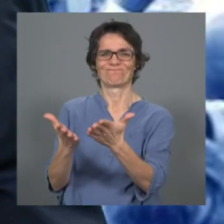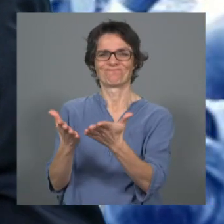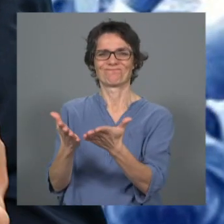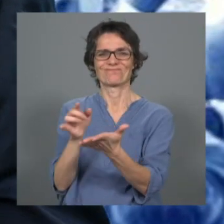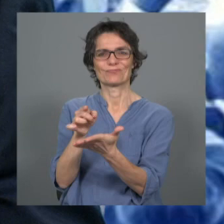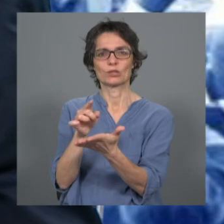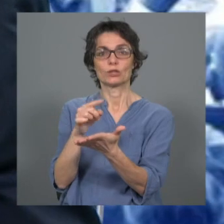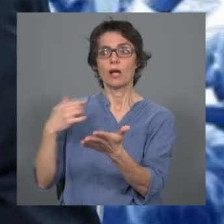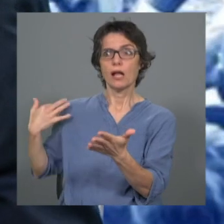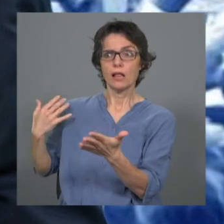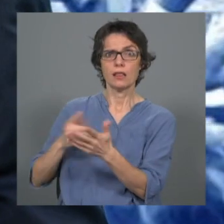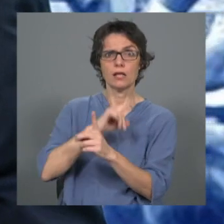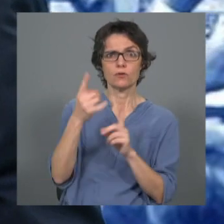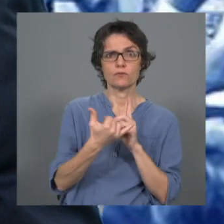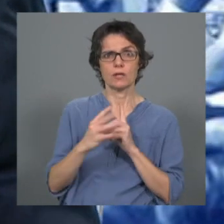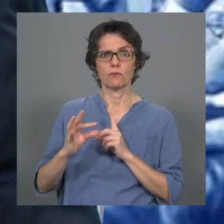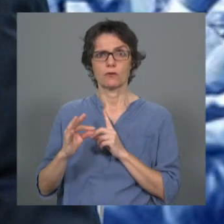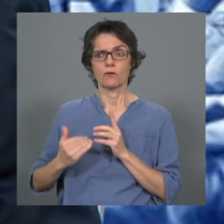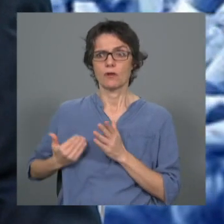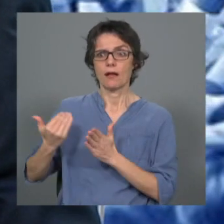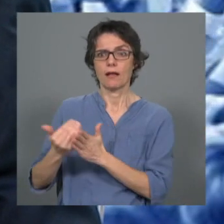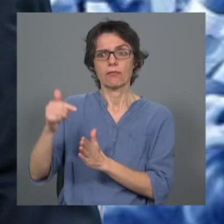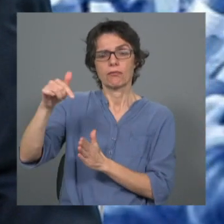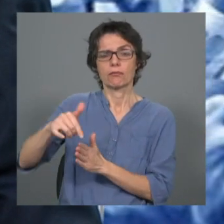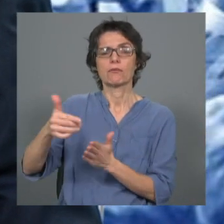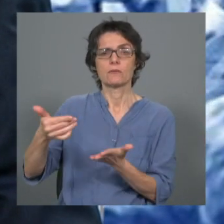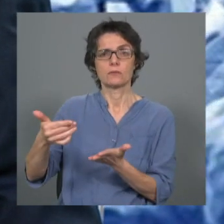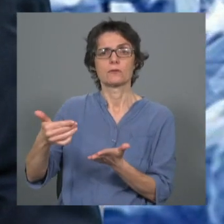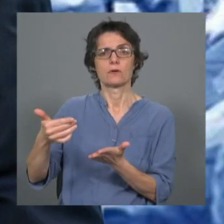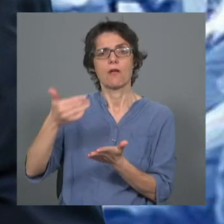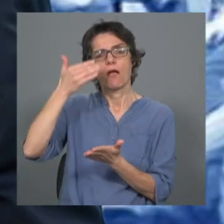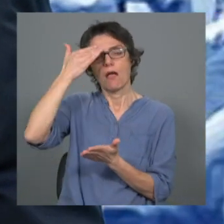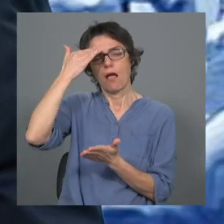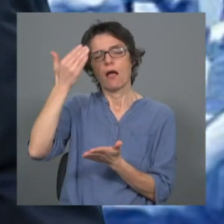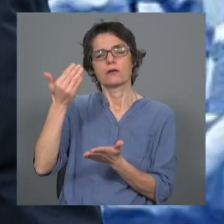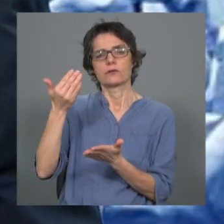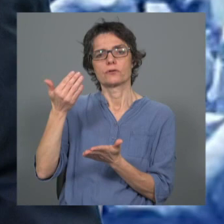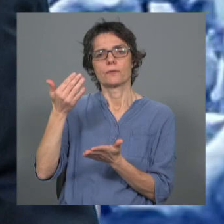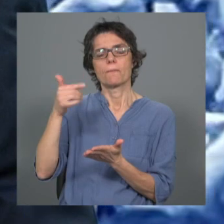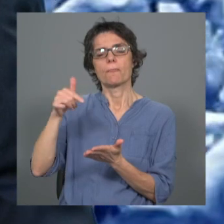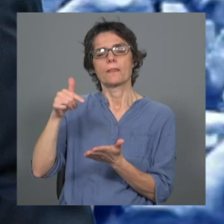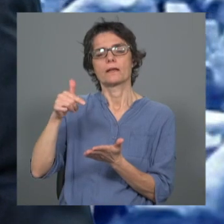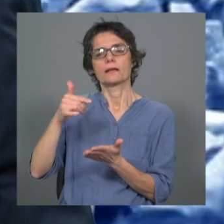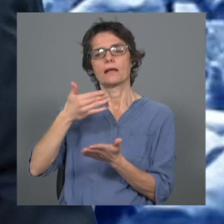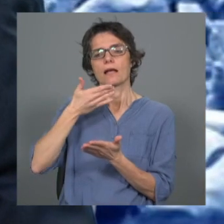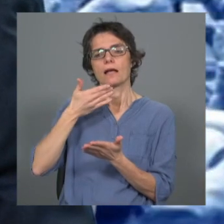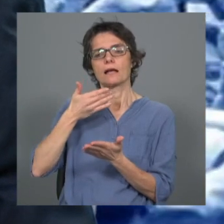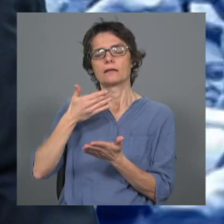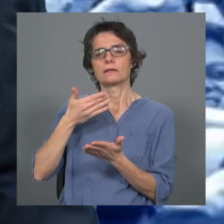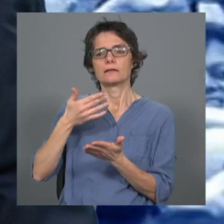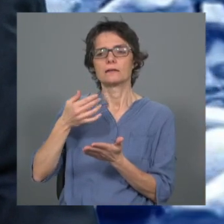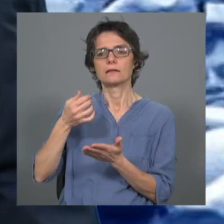desde 2014, depois a Constituição Sinodal, este tempo de recepção, creio que trouxe acima de tudo um dinamismo, não é? Mais do